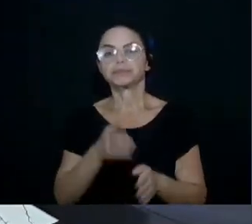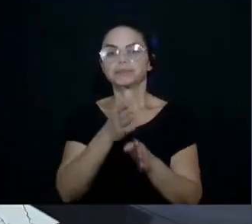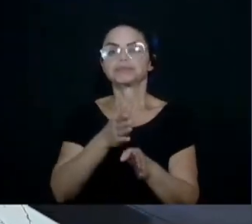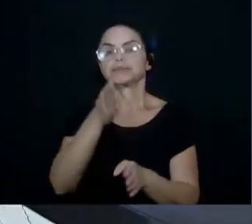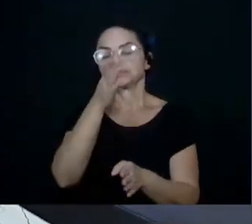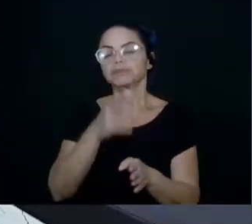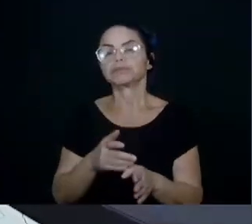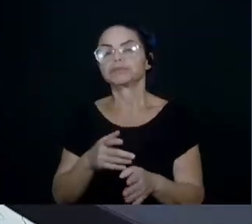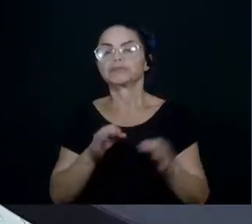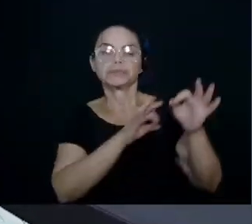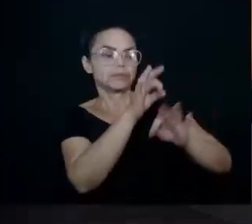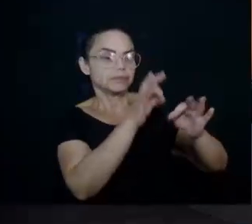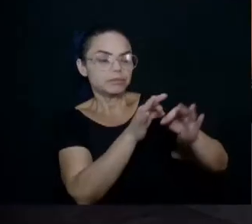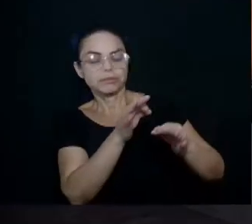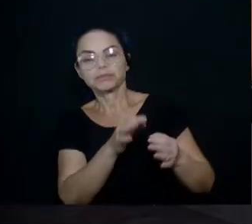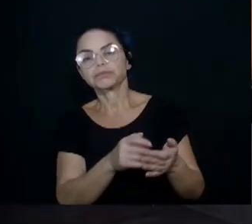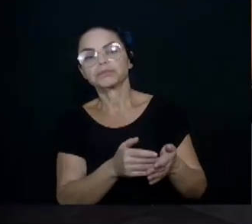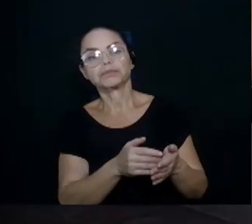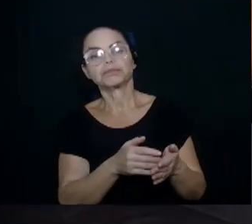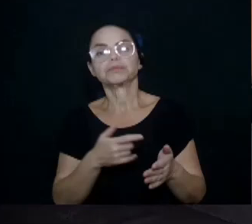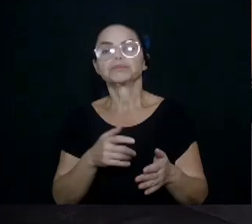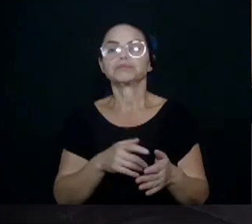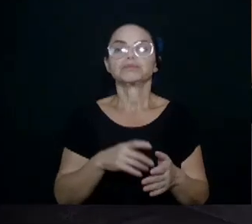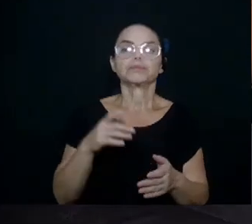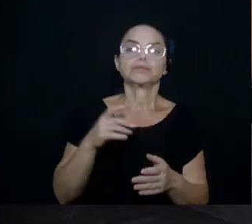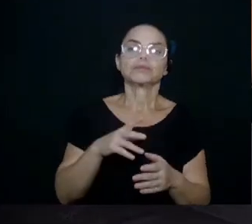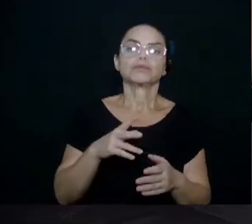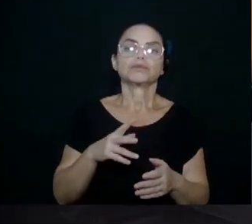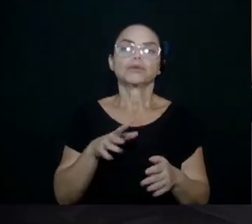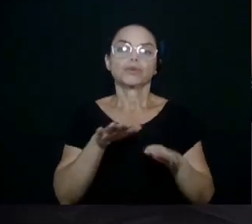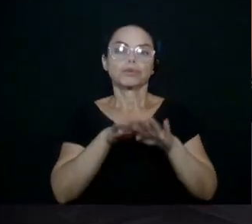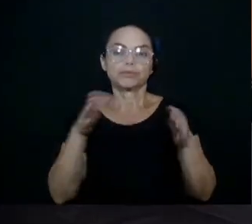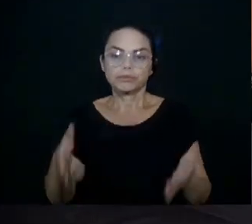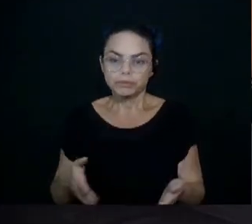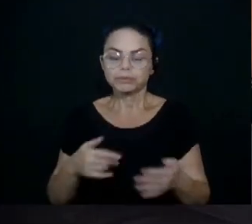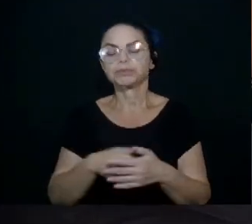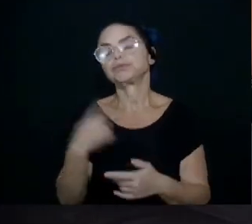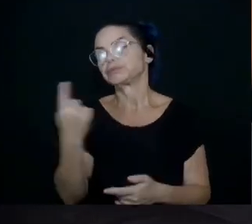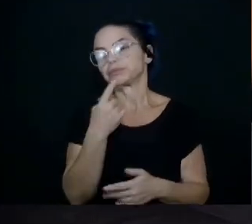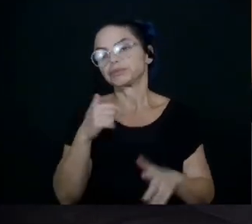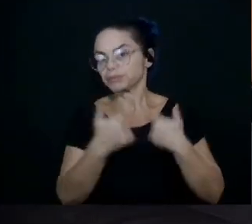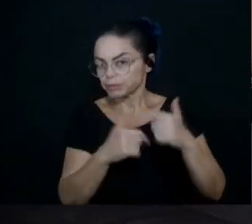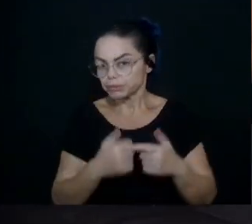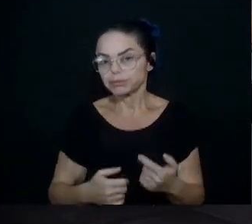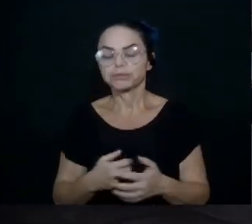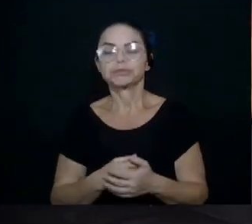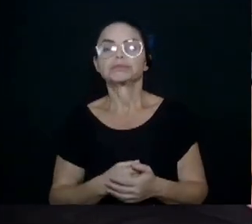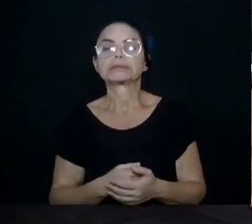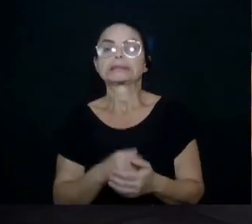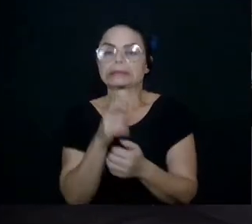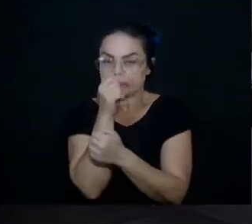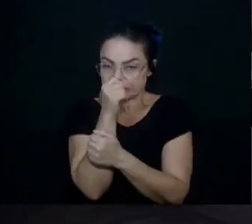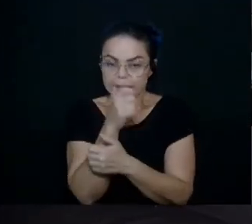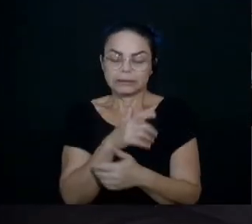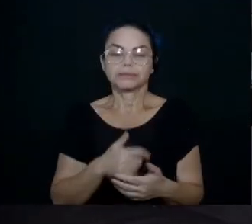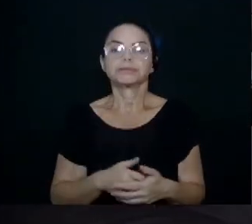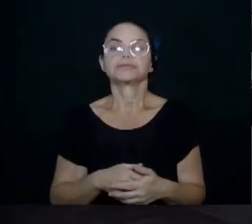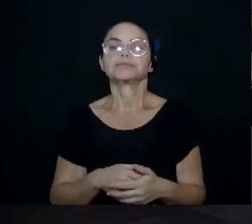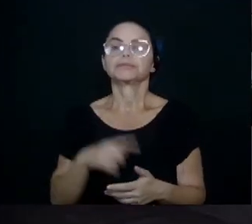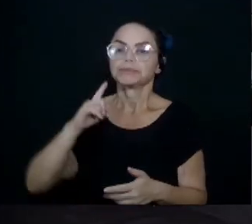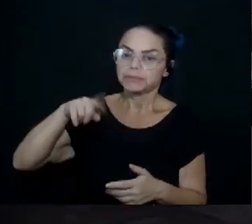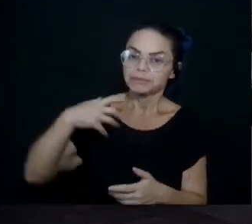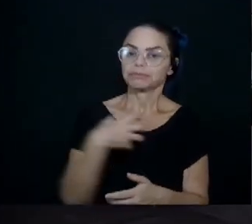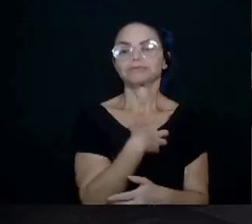salão. Então eu comecei pequeno, com uma bancada só, trabalhando sozinho, num espaço bem apertadinho, e aí depois eu senti